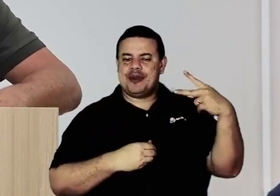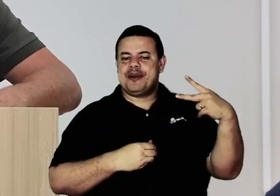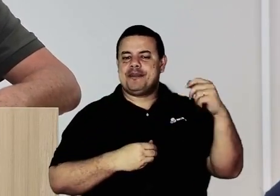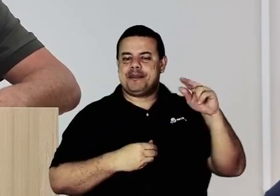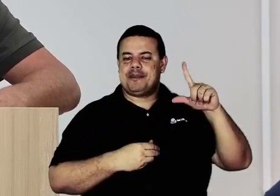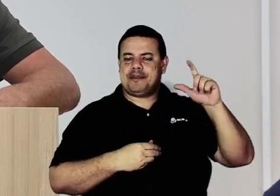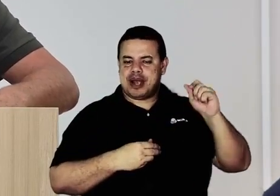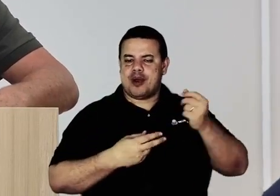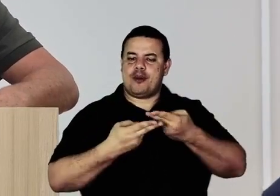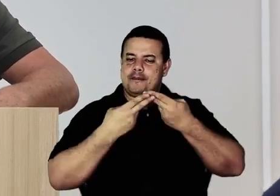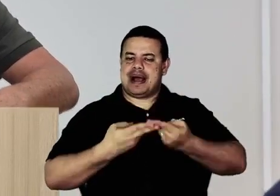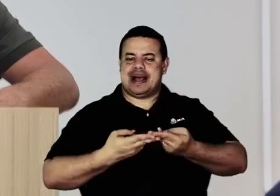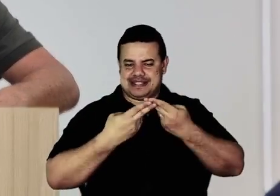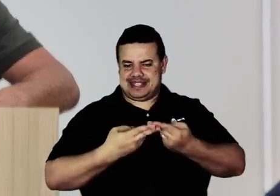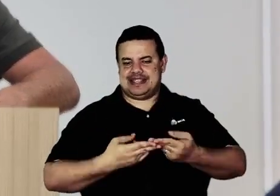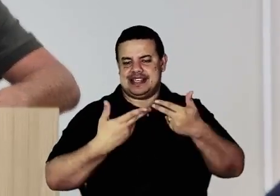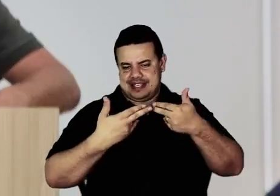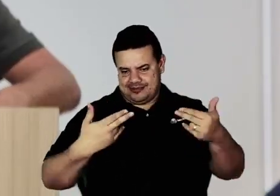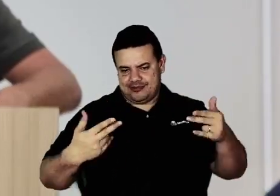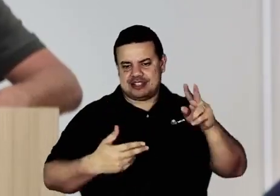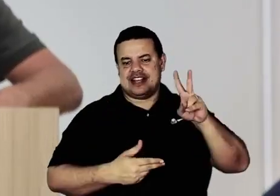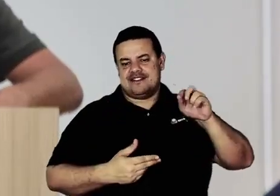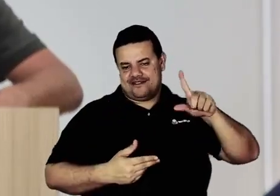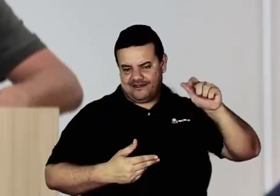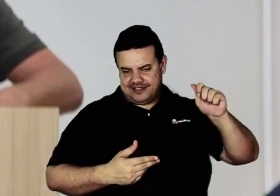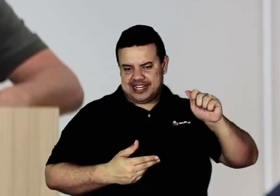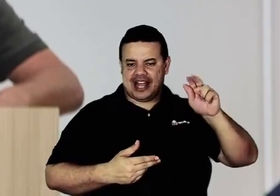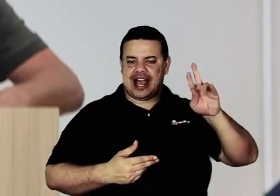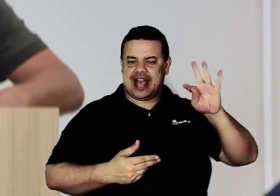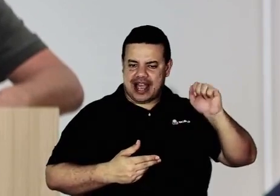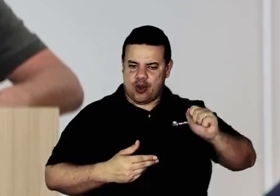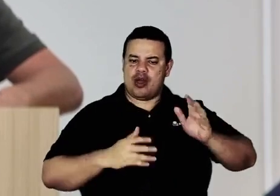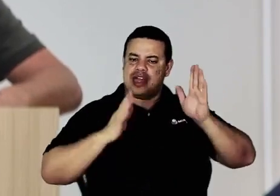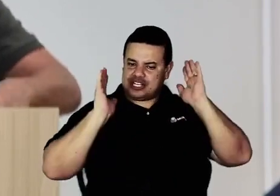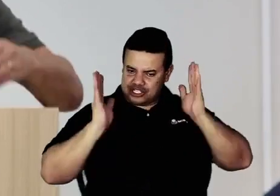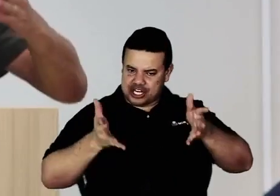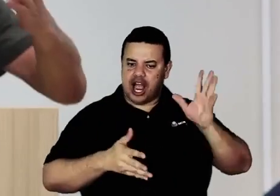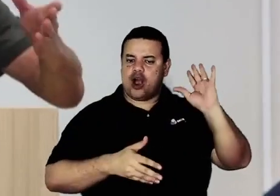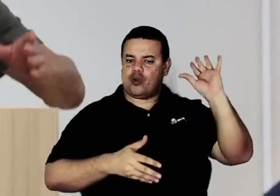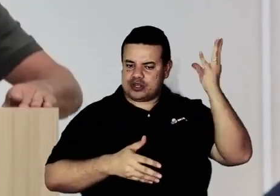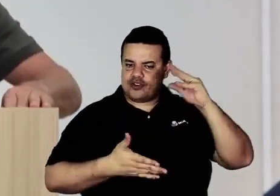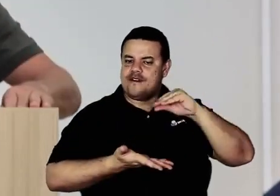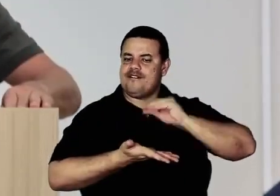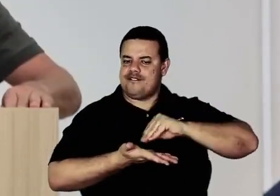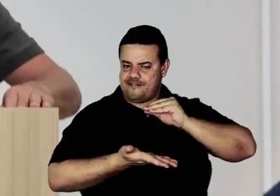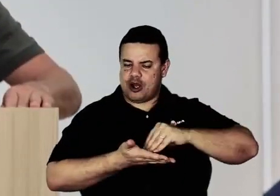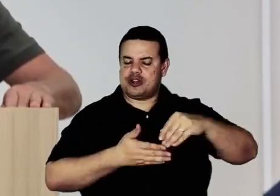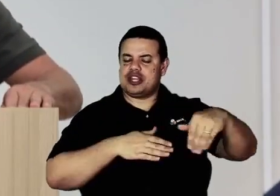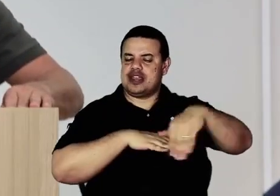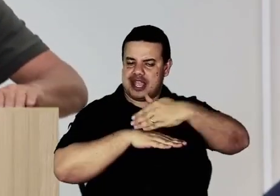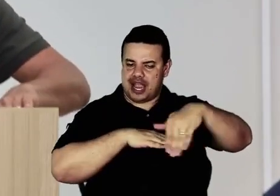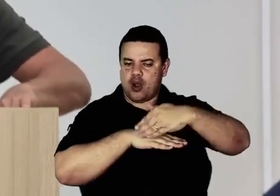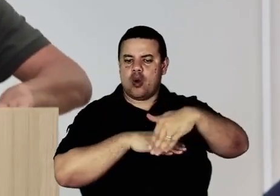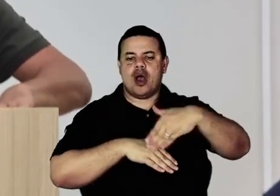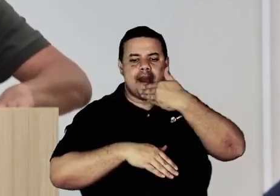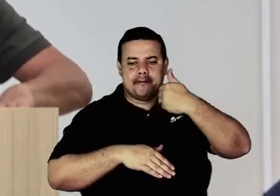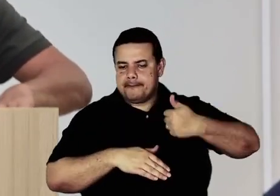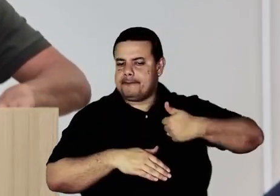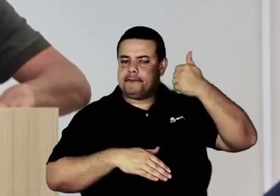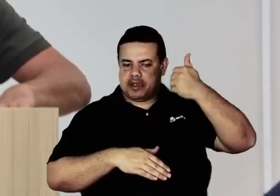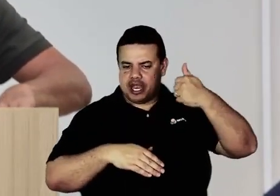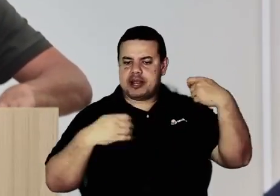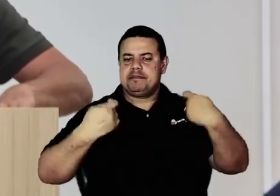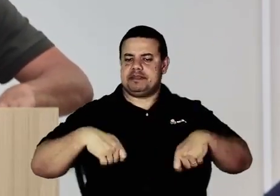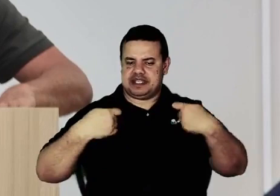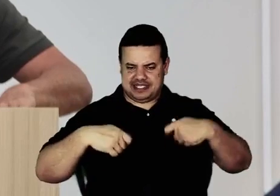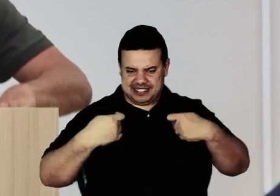coisas na Vila Alta já aconteceram alguma coisa. O que está faltando lá ainda é a questão das ruas, que elas têm que ser melhoradas, e isso com certeza absoluta